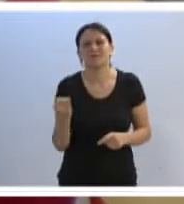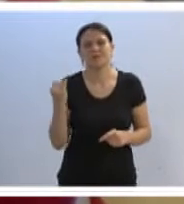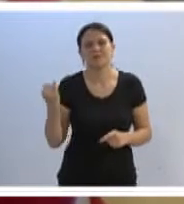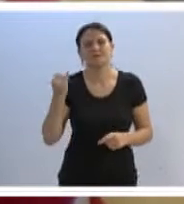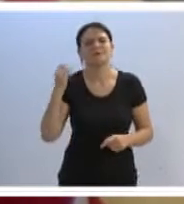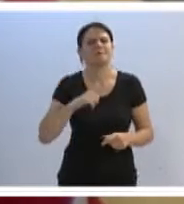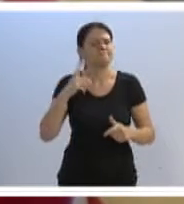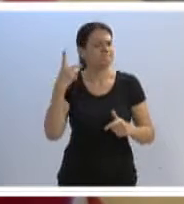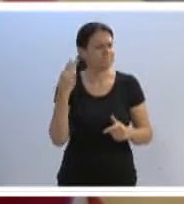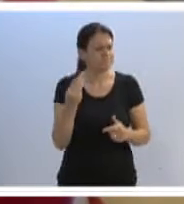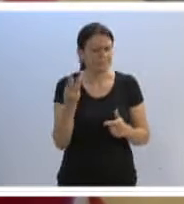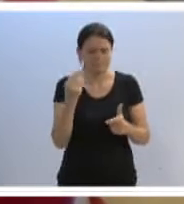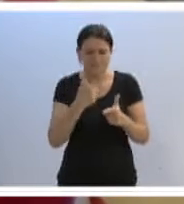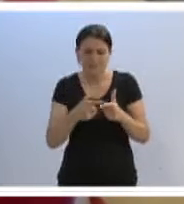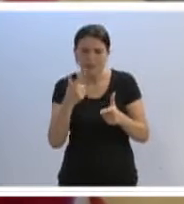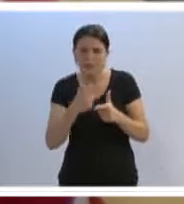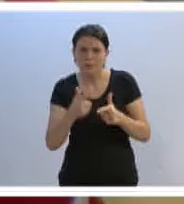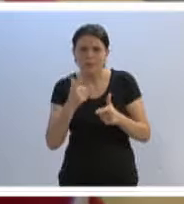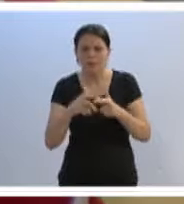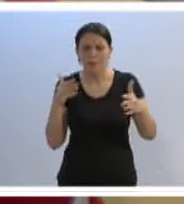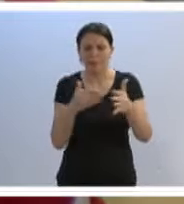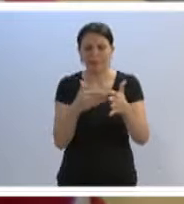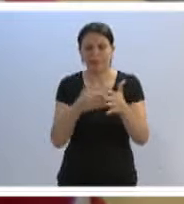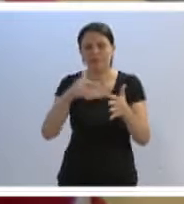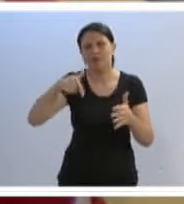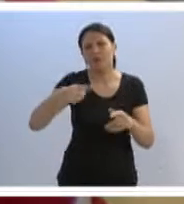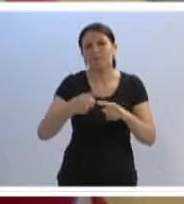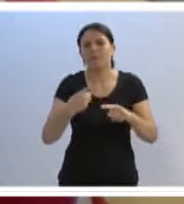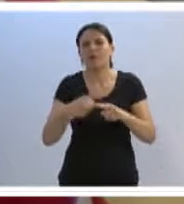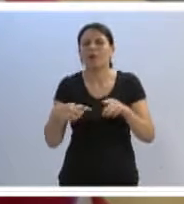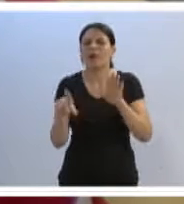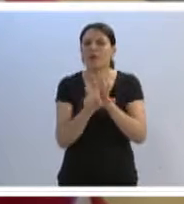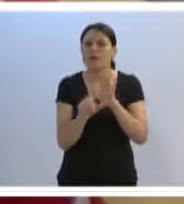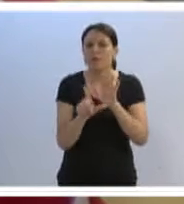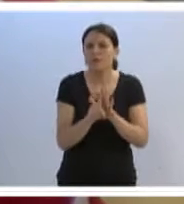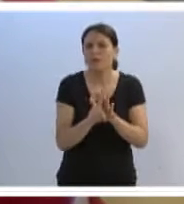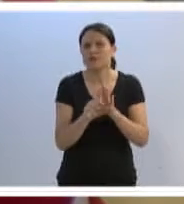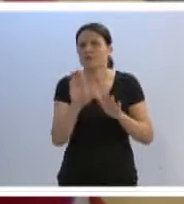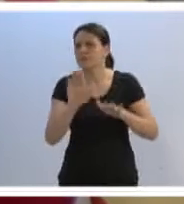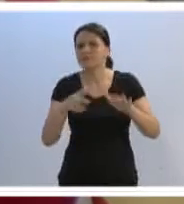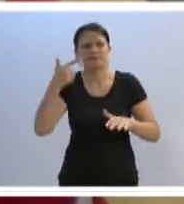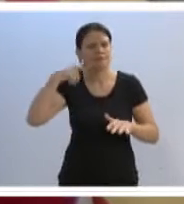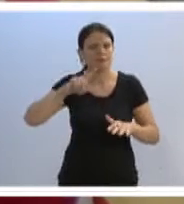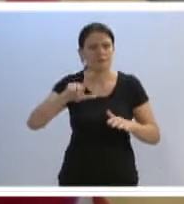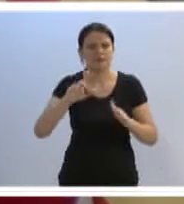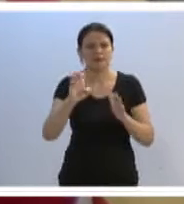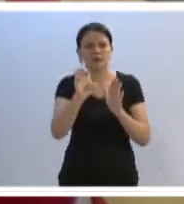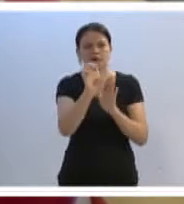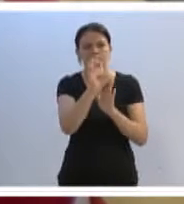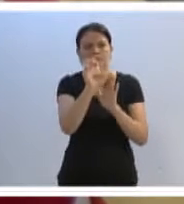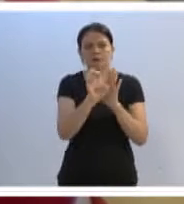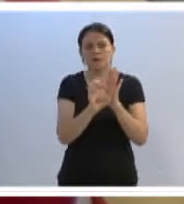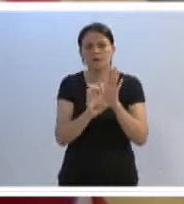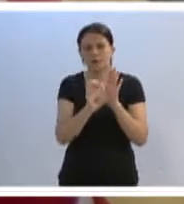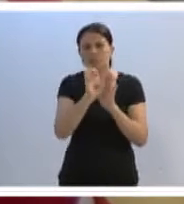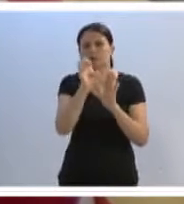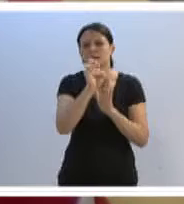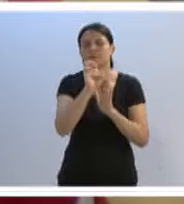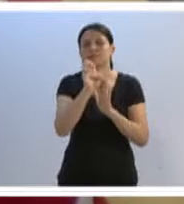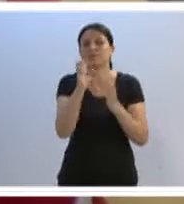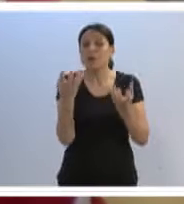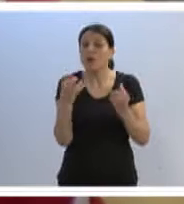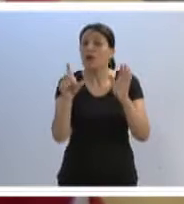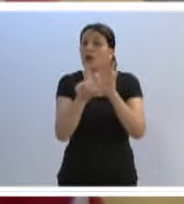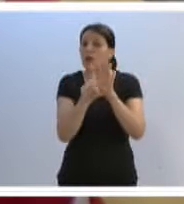problemas que estão travados aqui por conta de algumas burocracias que estão travando o desenvolvimento econômico. E muitas pessoas que querem estar legalizadas para